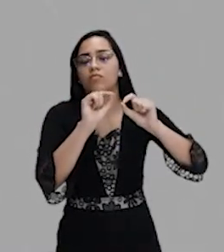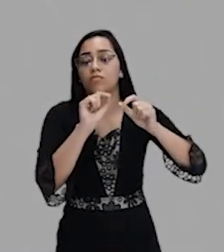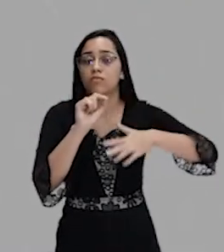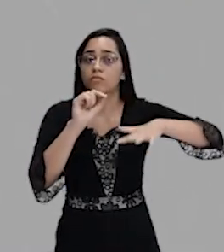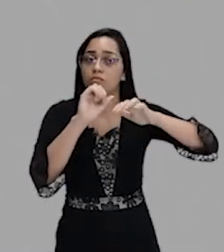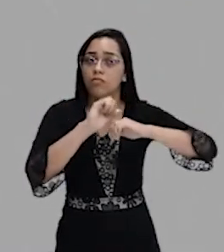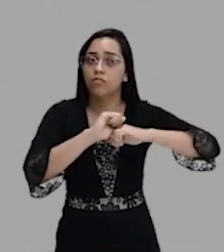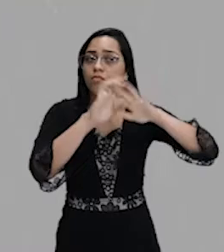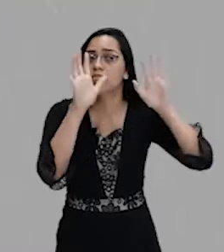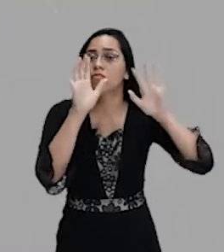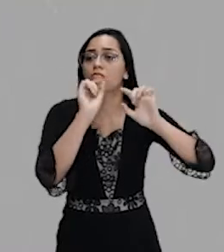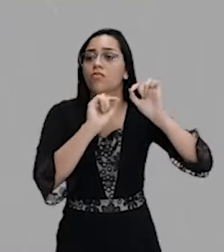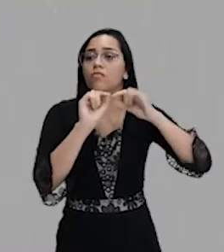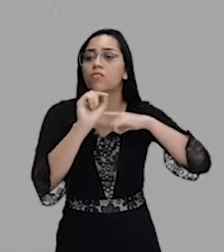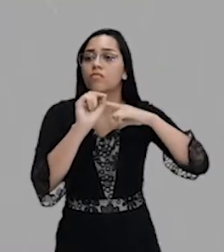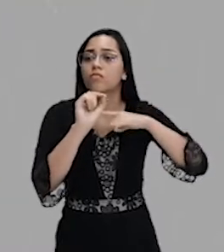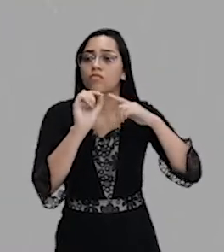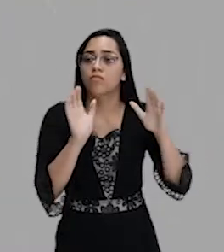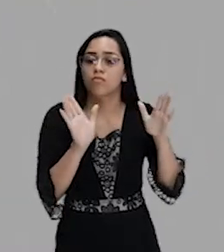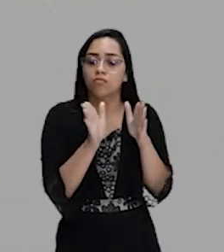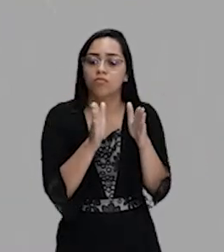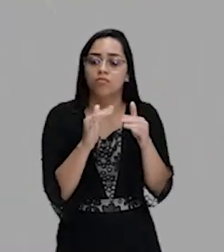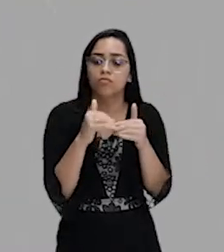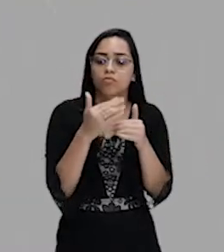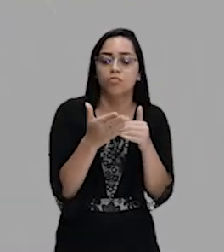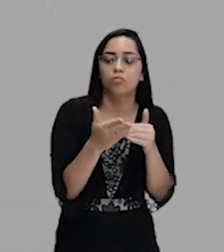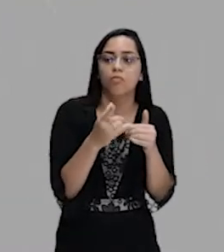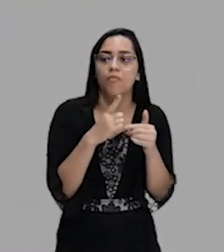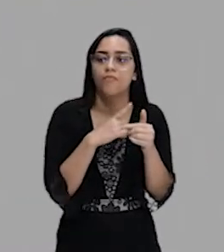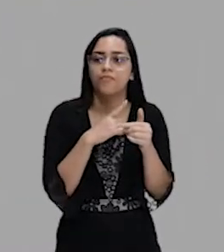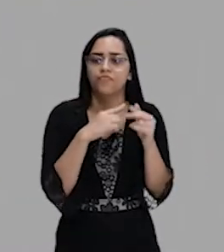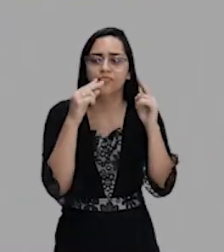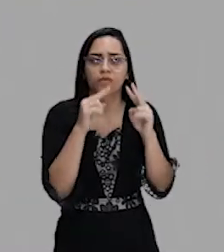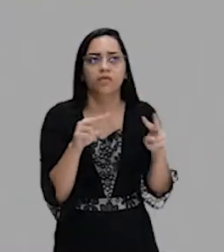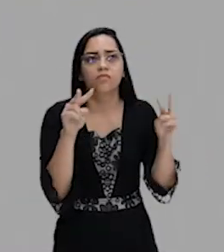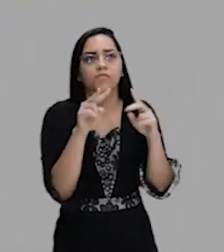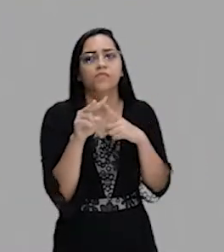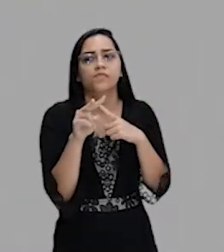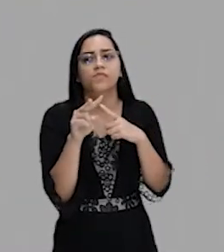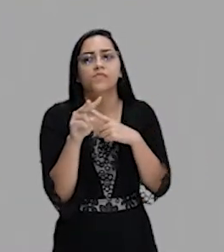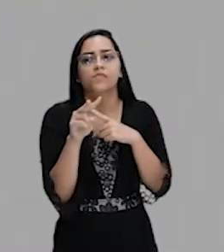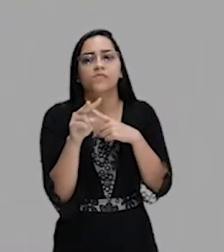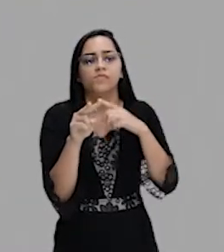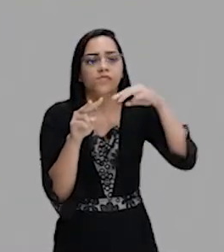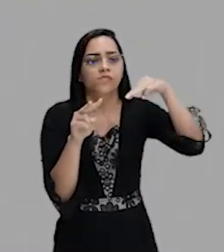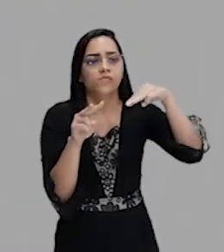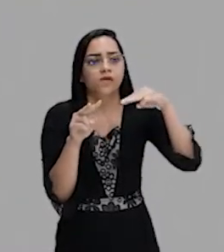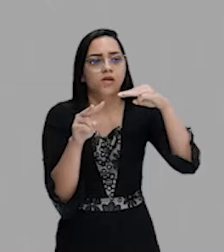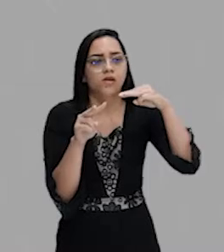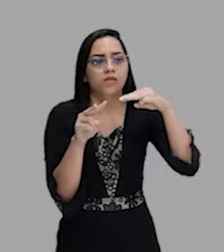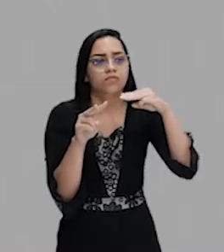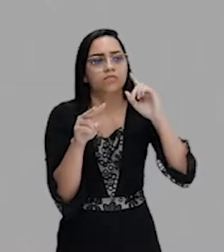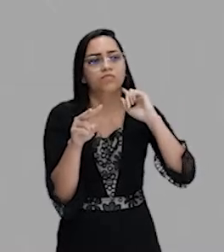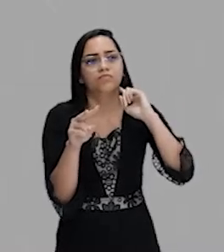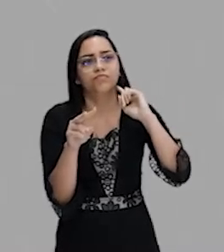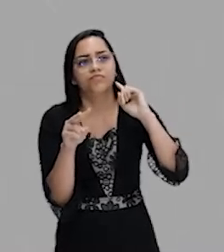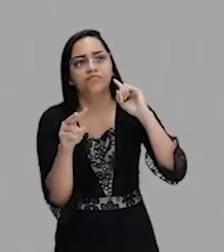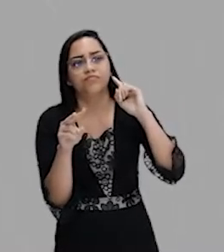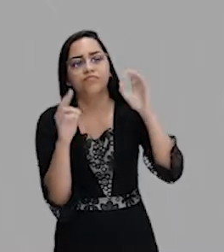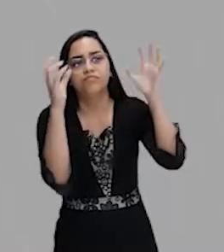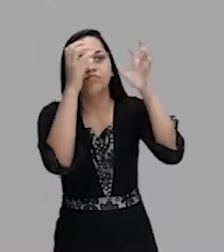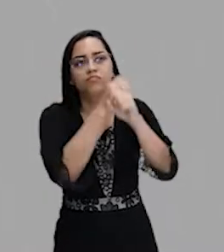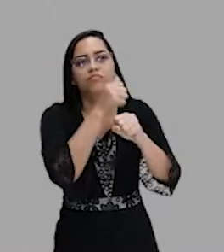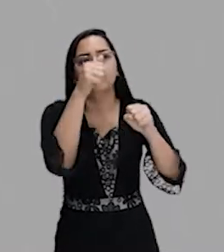né? Ela é a área mais externa. Ou seja, quando você olha a mancha escura, quer dizer que ali é uma